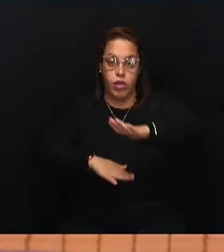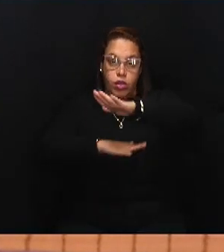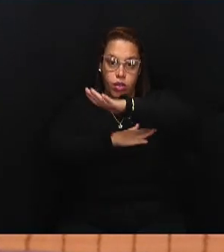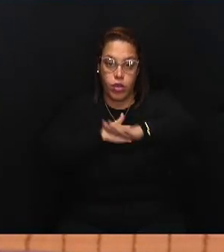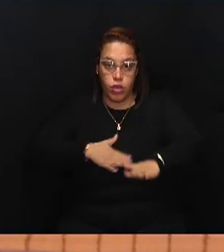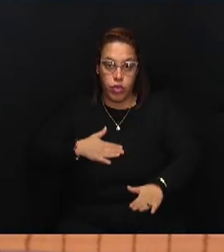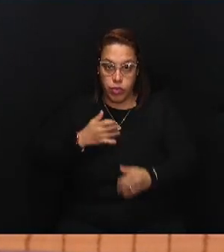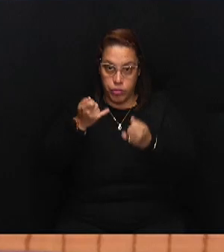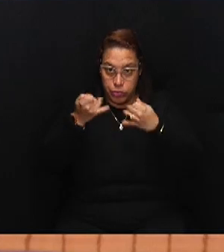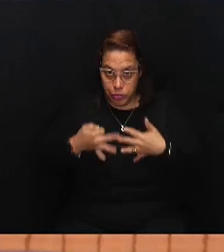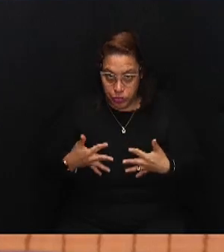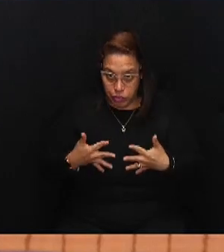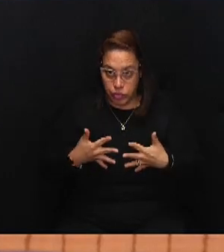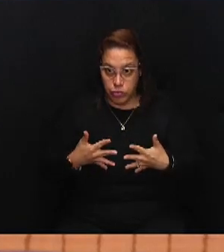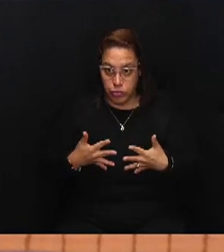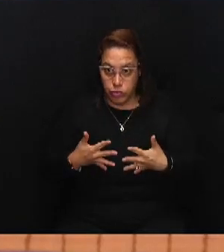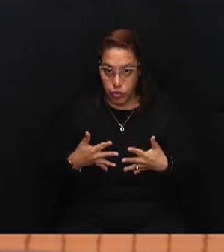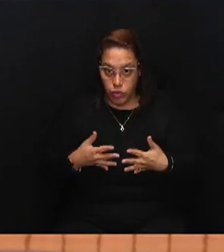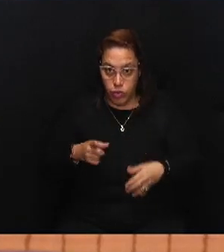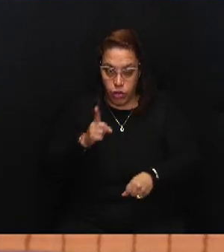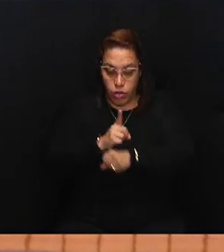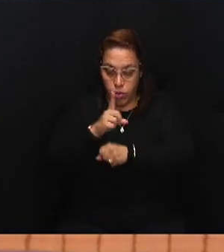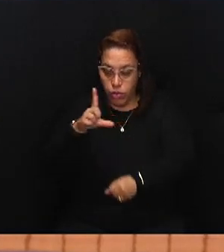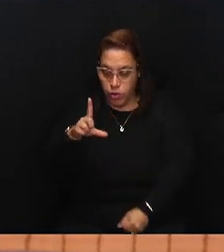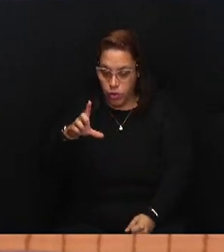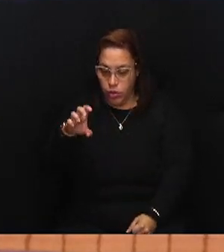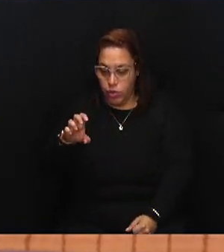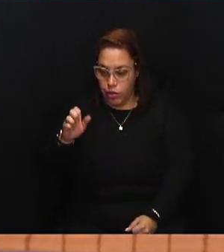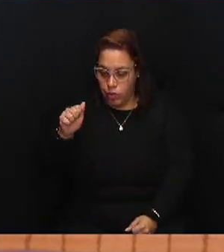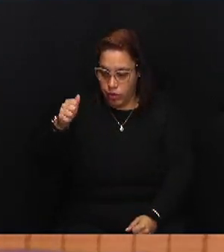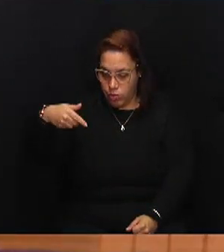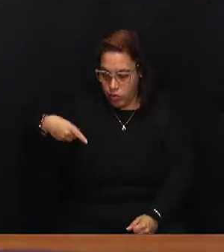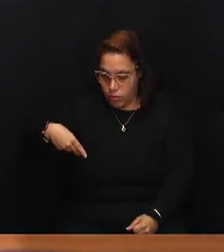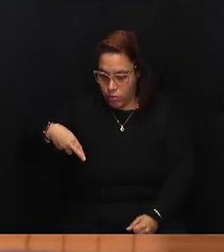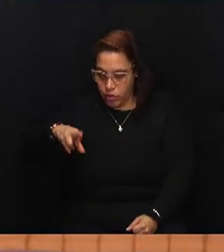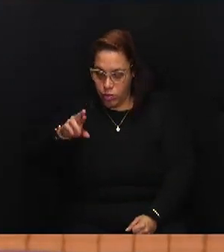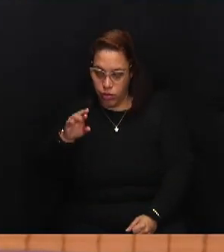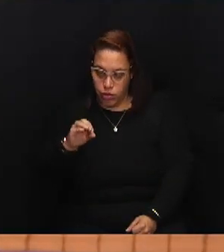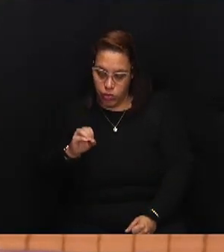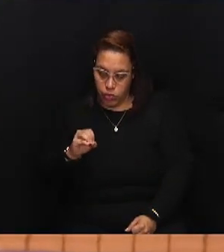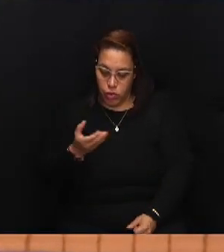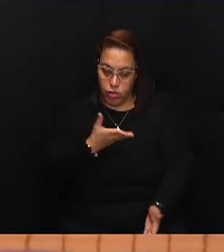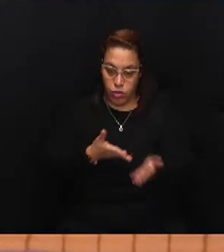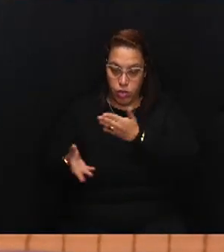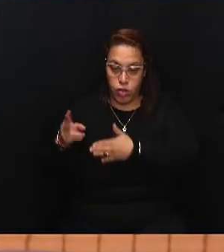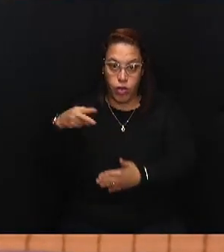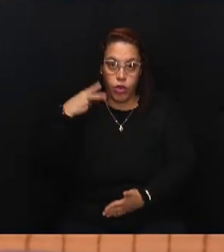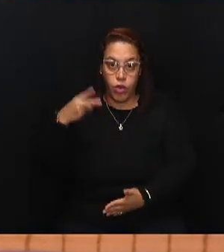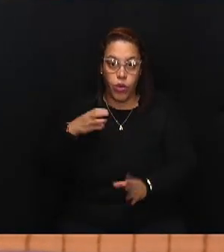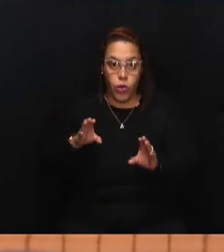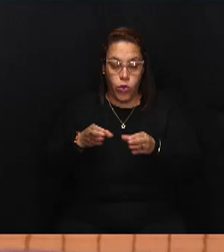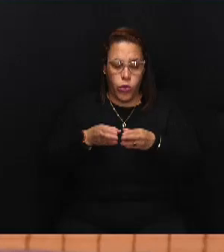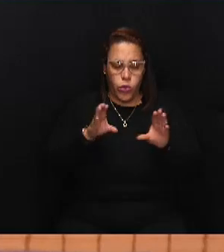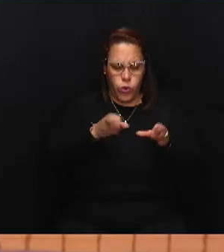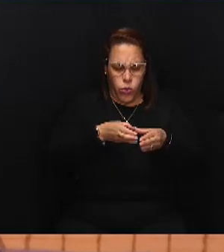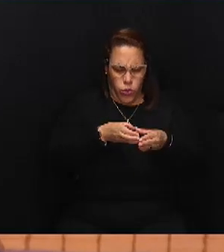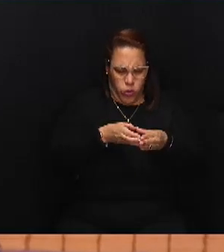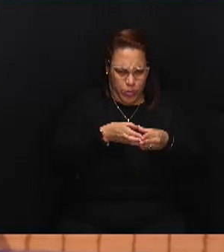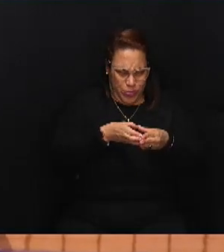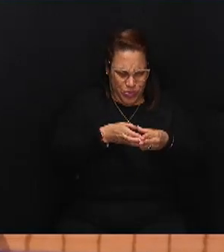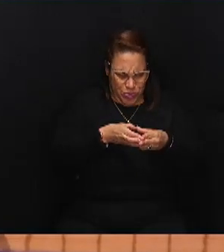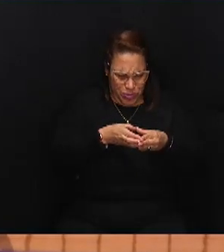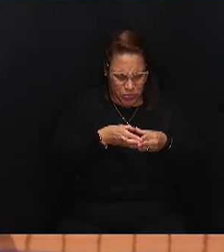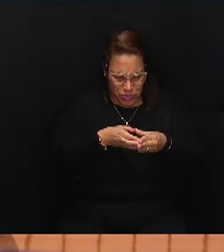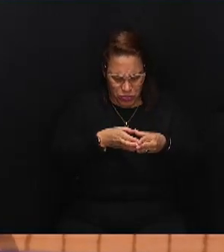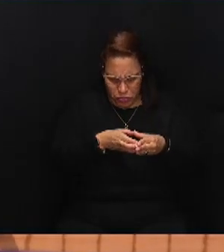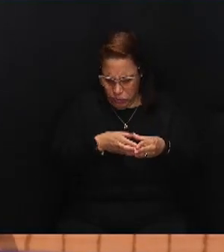também que você explicasse um pouquinho, o doutor Leandro, sobre isso aí, esses projetos, que passasse aqui para os vereadores também, e para a comissão aqui,